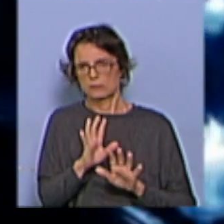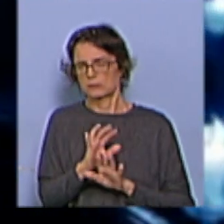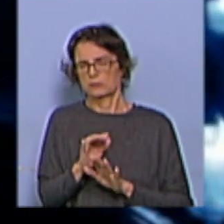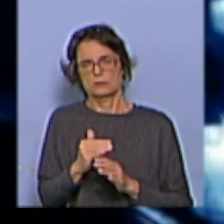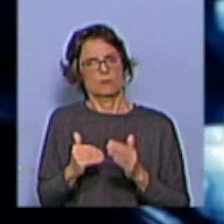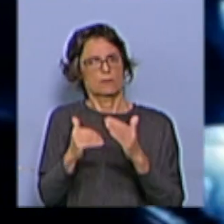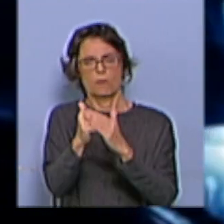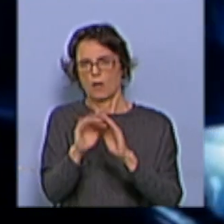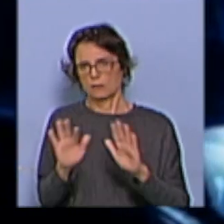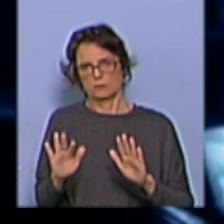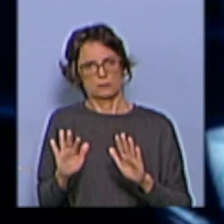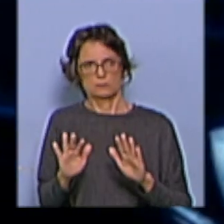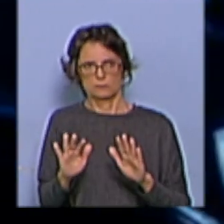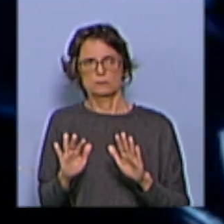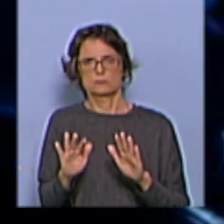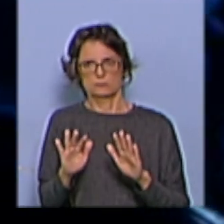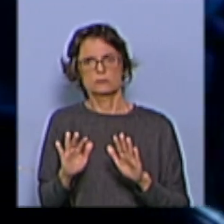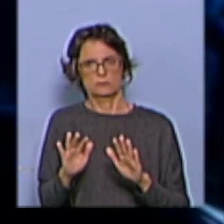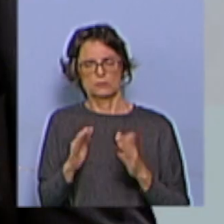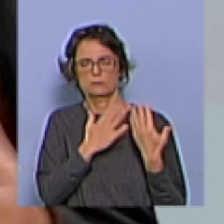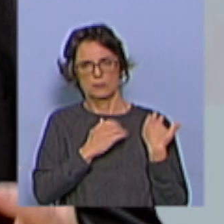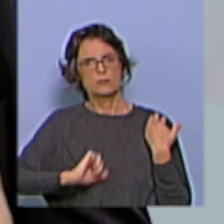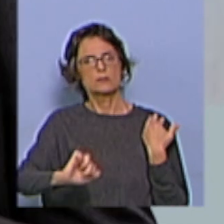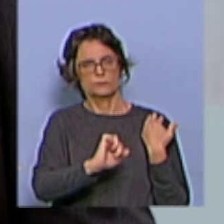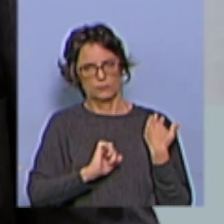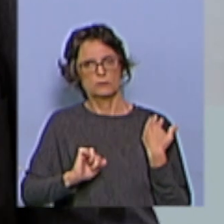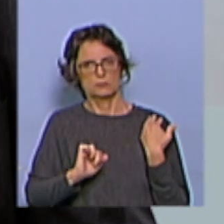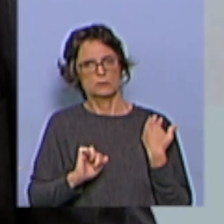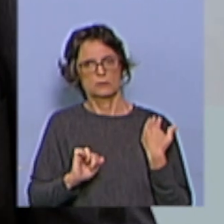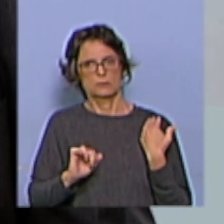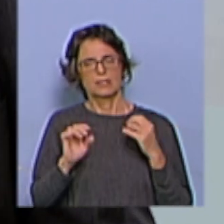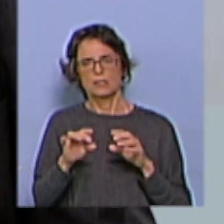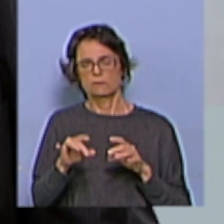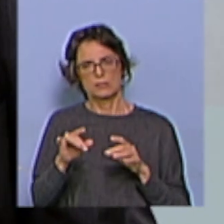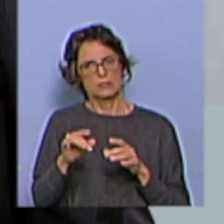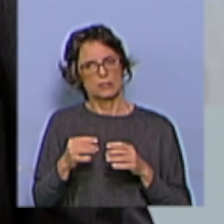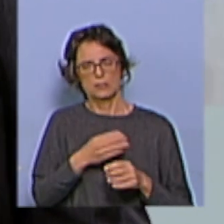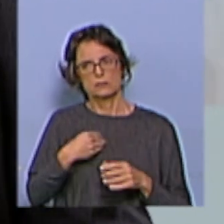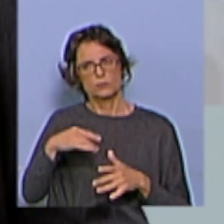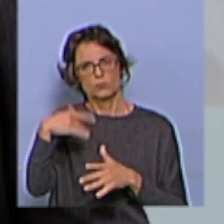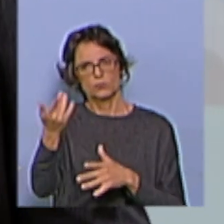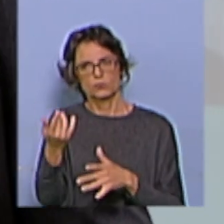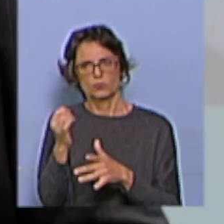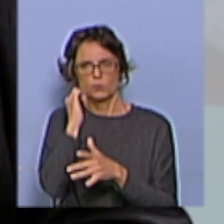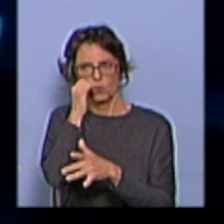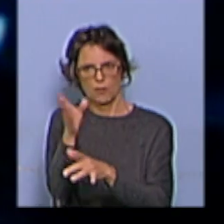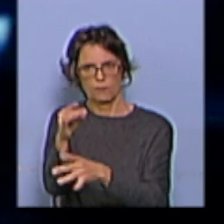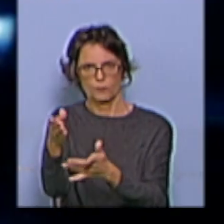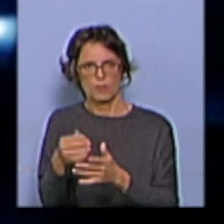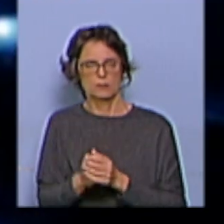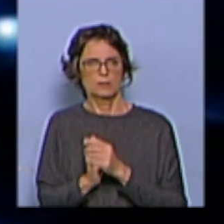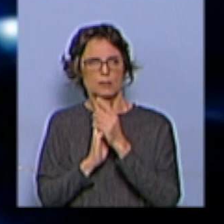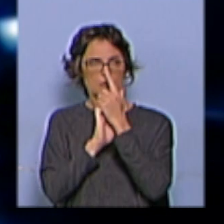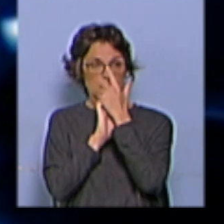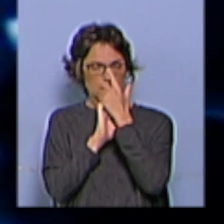a saúde, no fundo, das próprias pessoas, a sua saúde precária, não é? Dentro desta ideia, sim. E como coordenador nacional